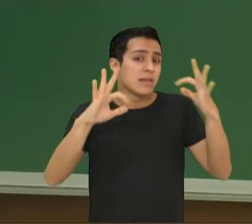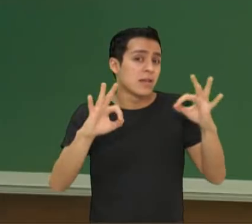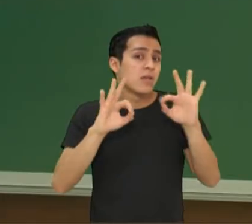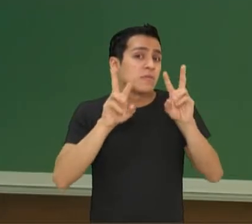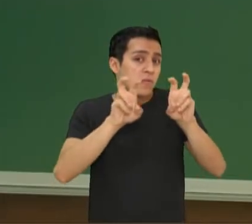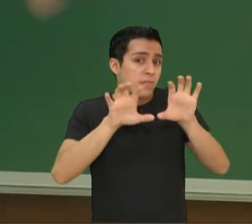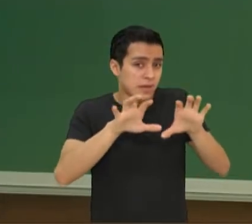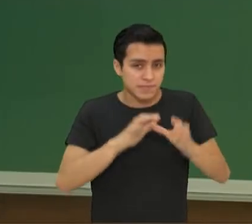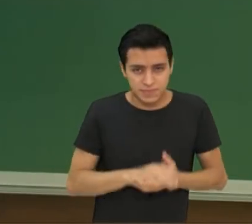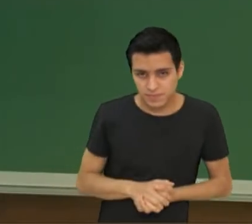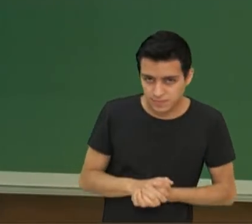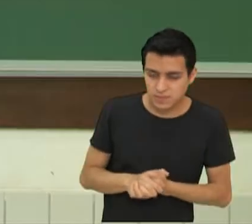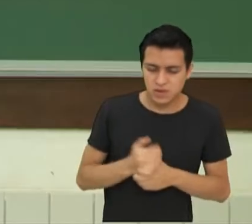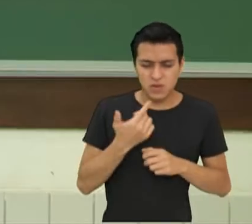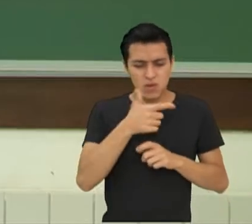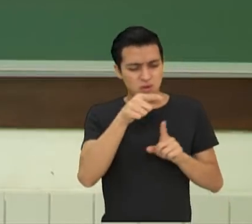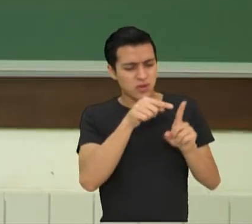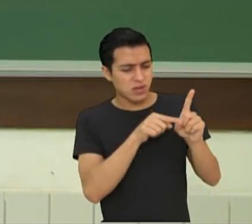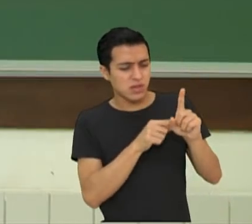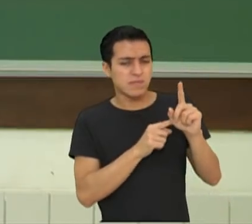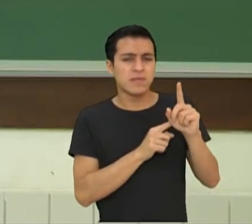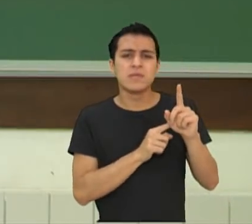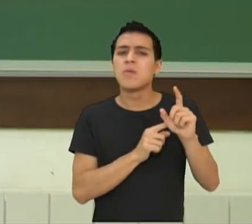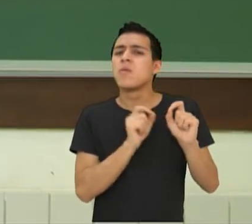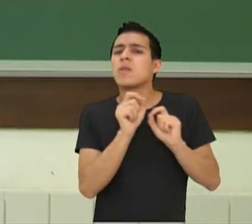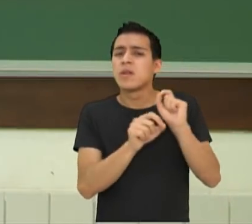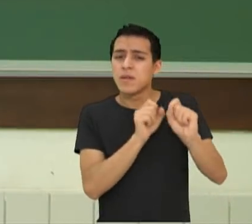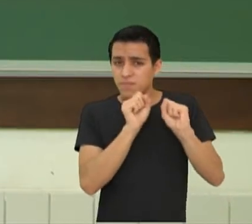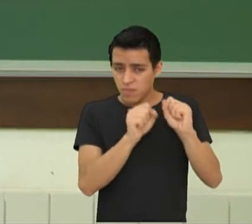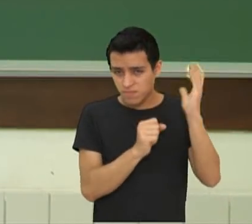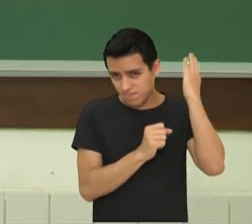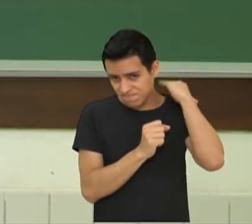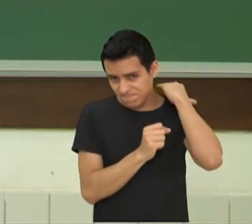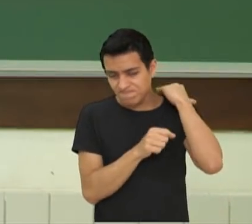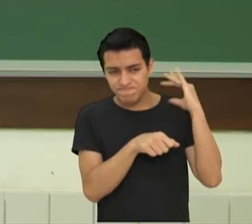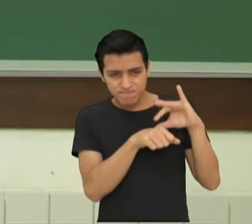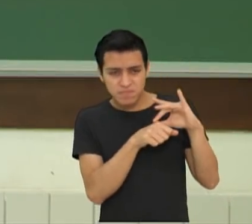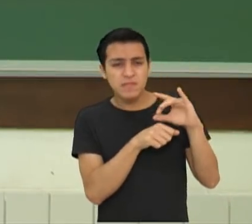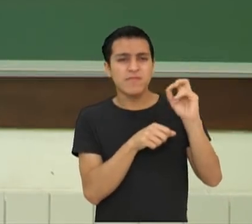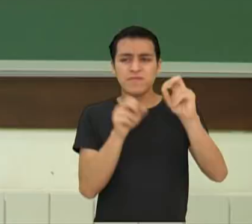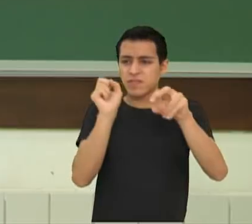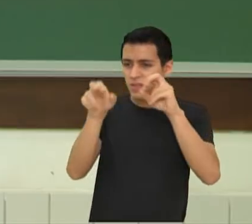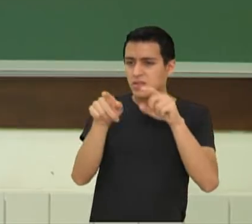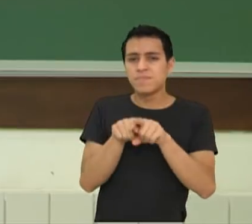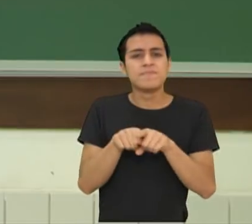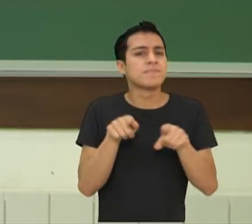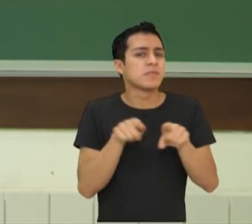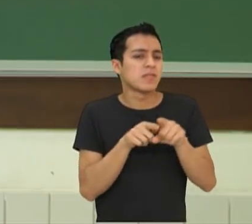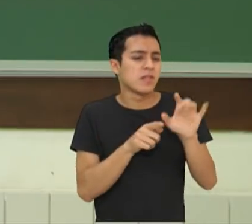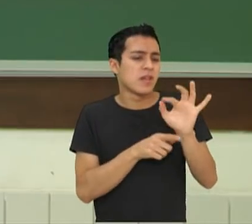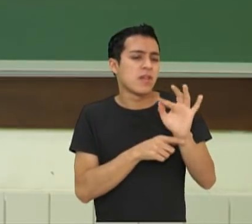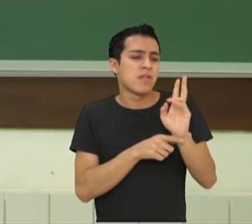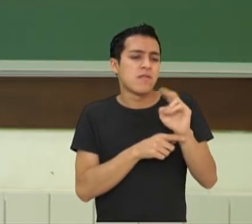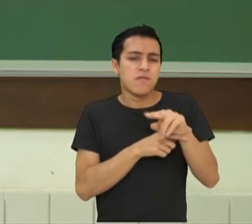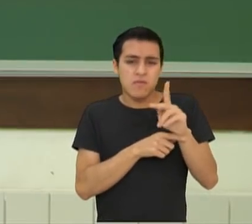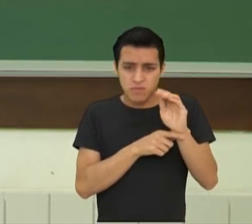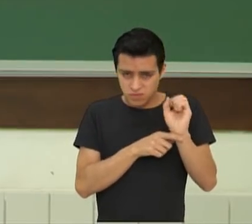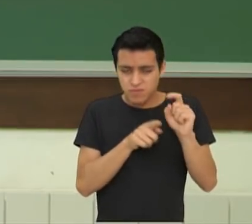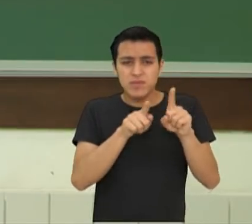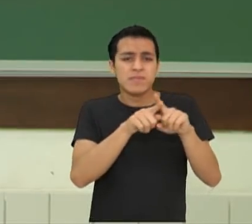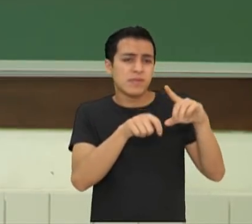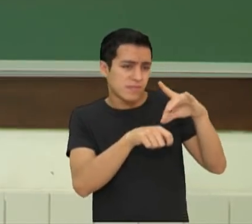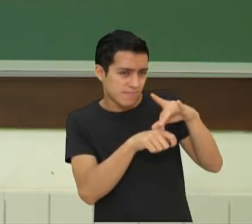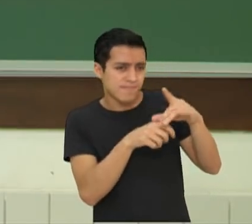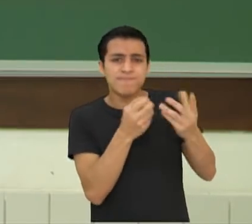isso. Outros tipos de pneumonia, pessoal, também podem ser causadas por vírus e fungos. Então, é uma doença